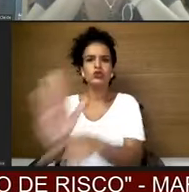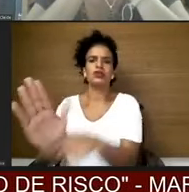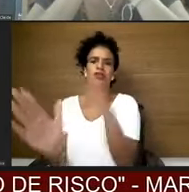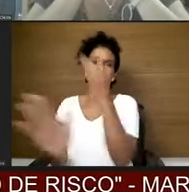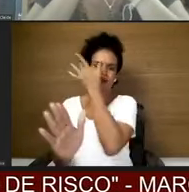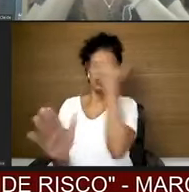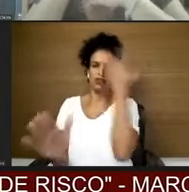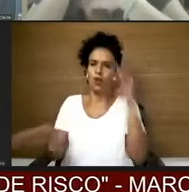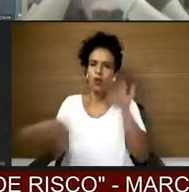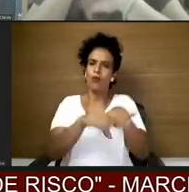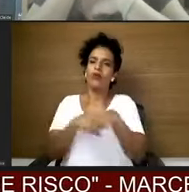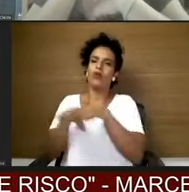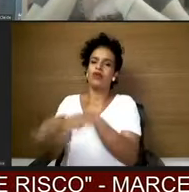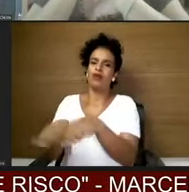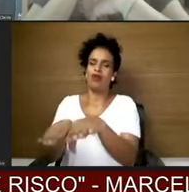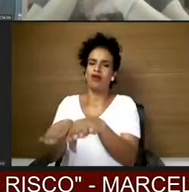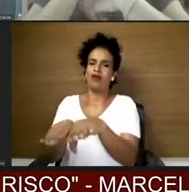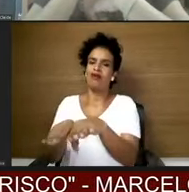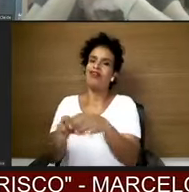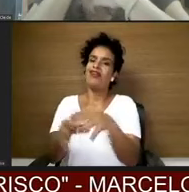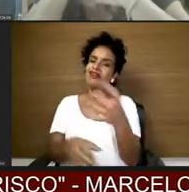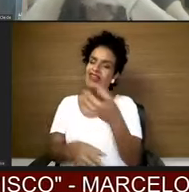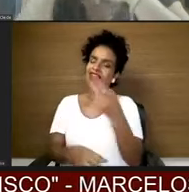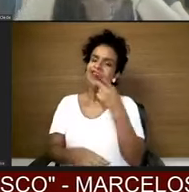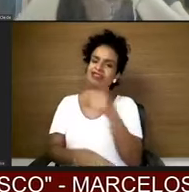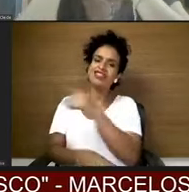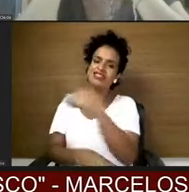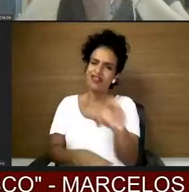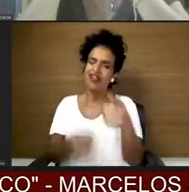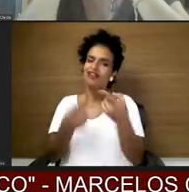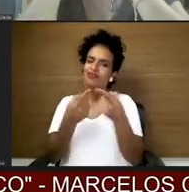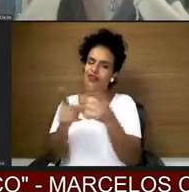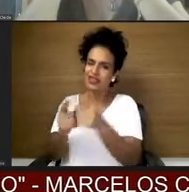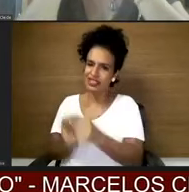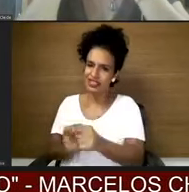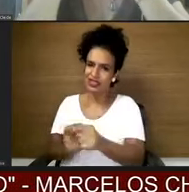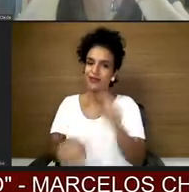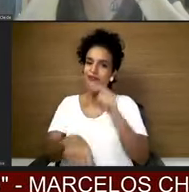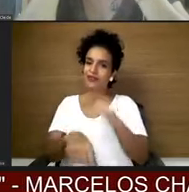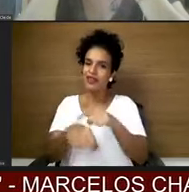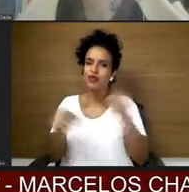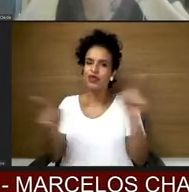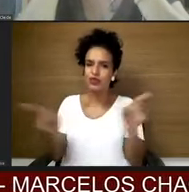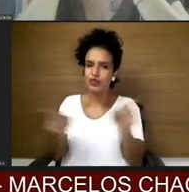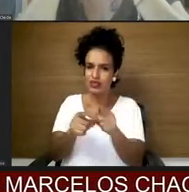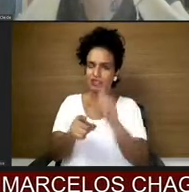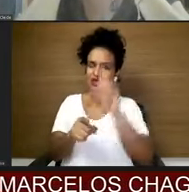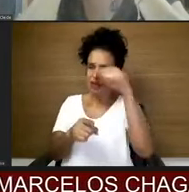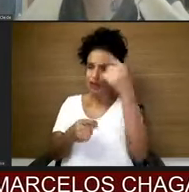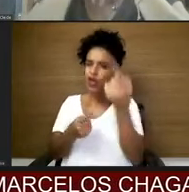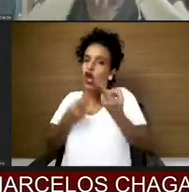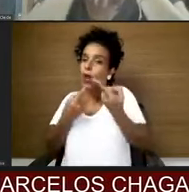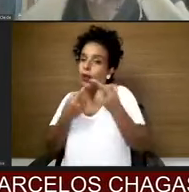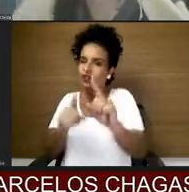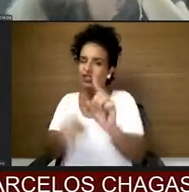sobrar um tempo para eu fazer a última provocação que a Fátima começou a falar.